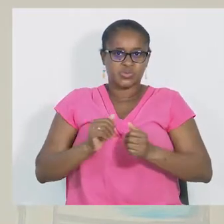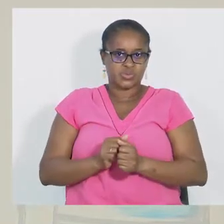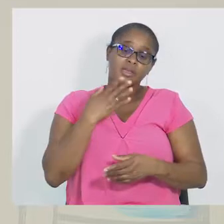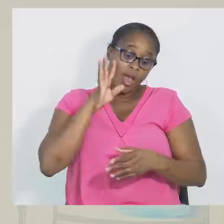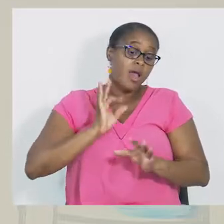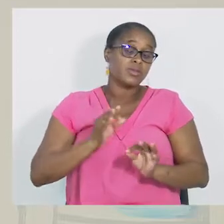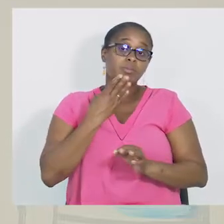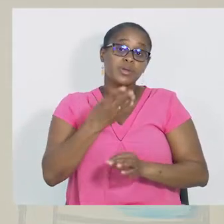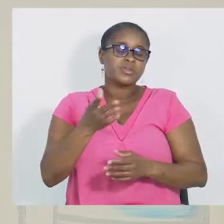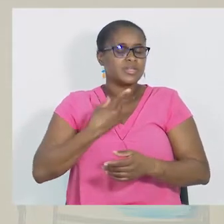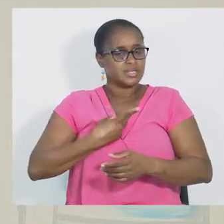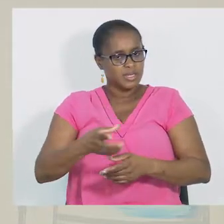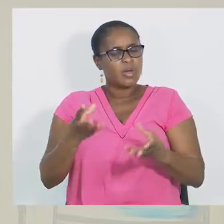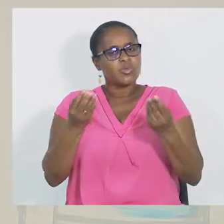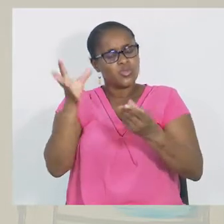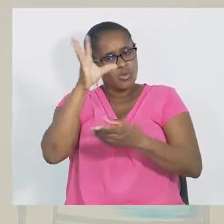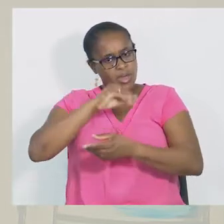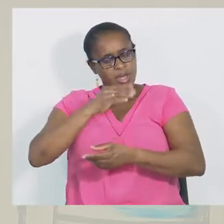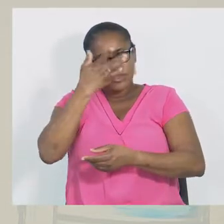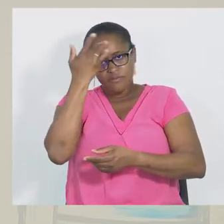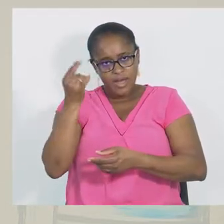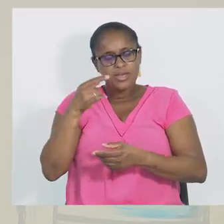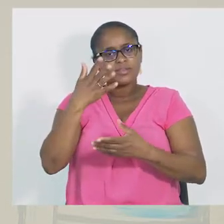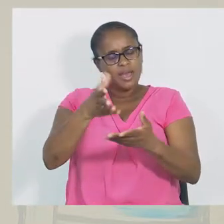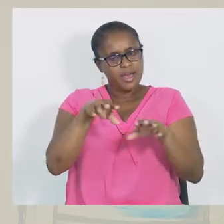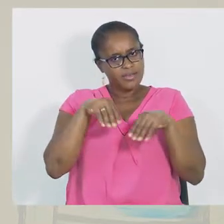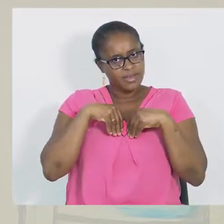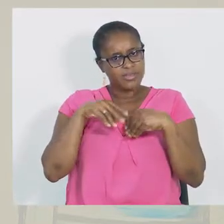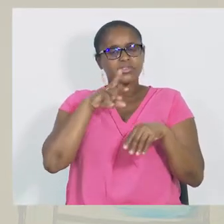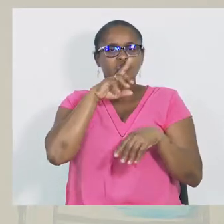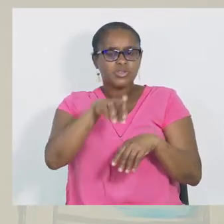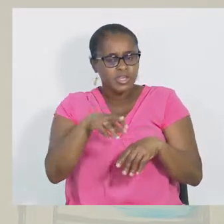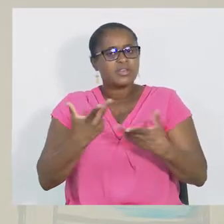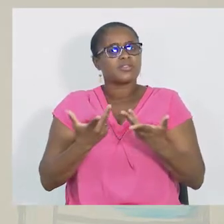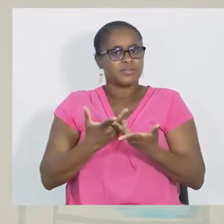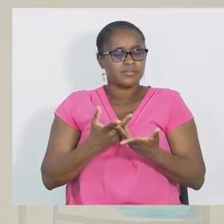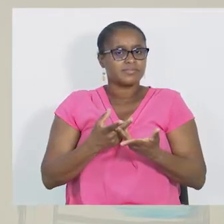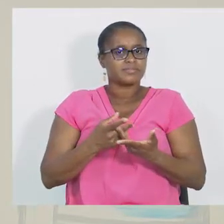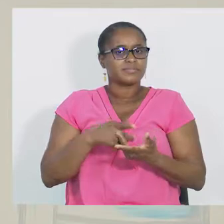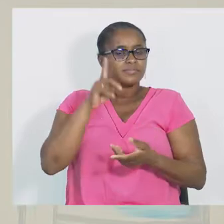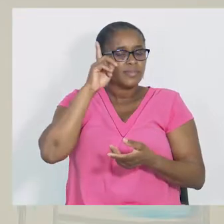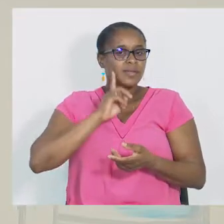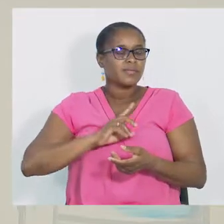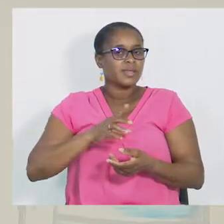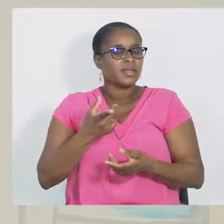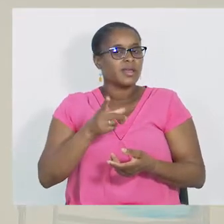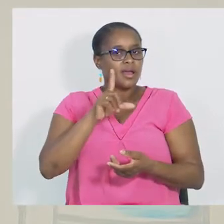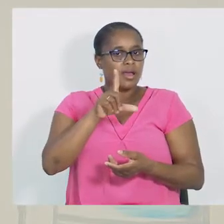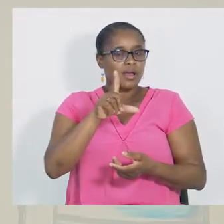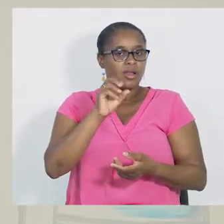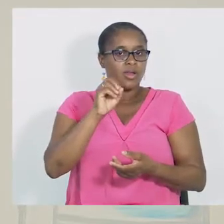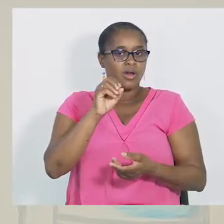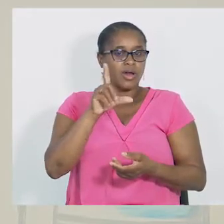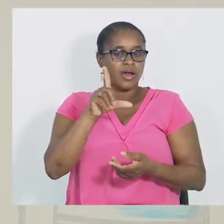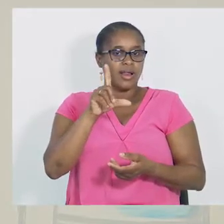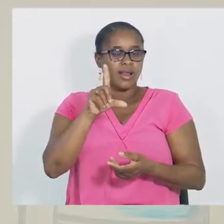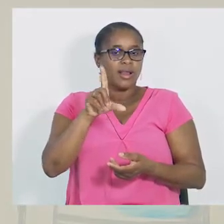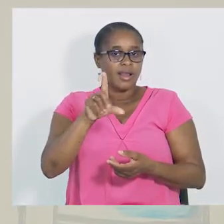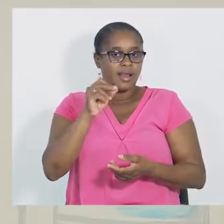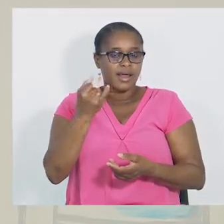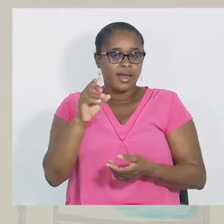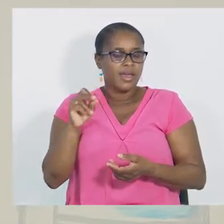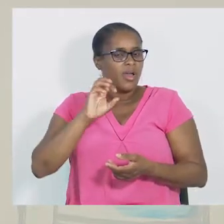assim para explicarem na pergunta 3. Porque quando nós queremos uma coisa e vemos os nossos